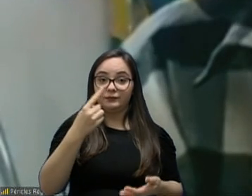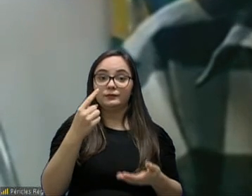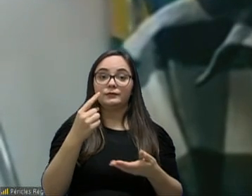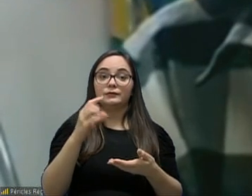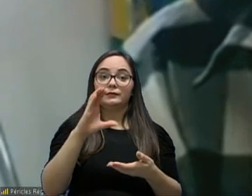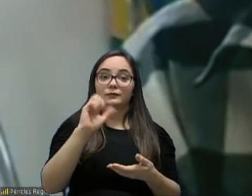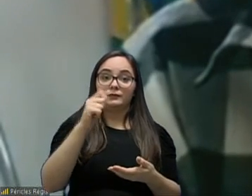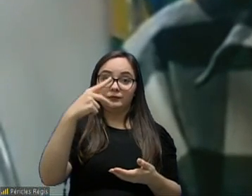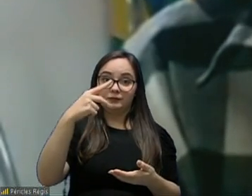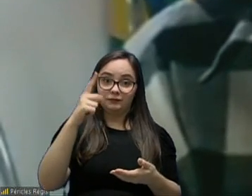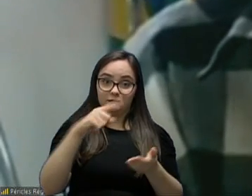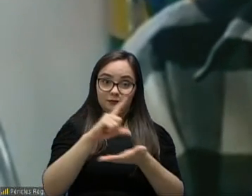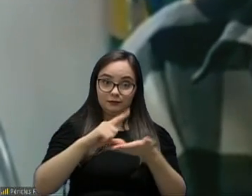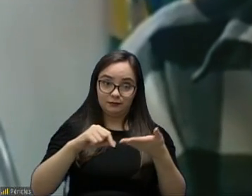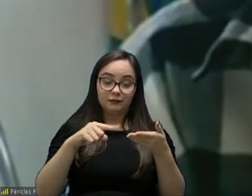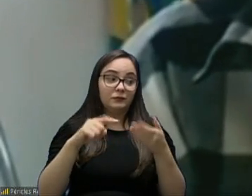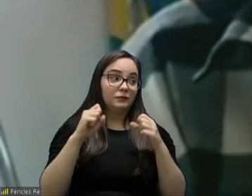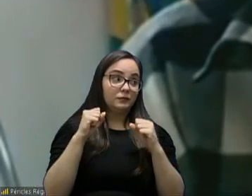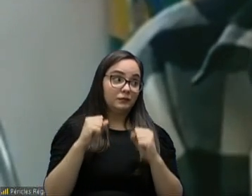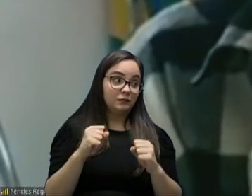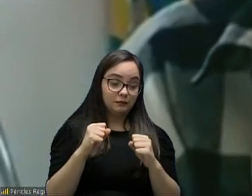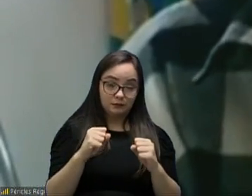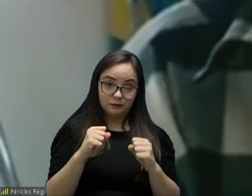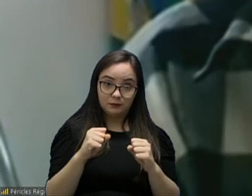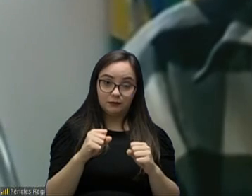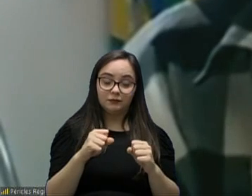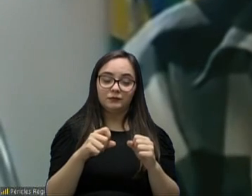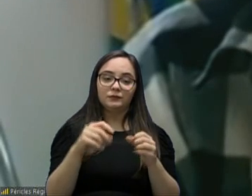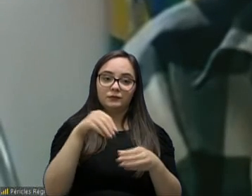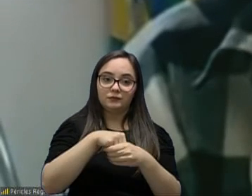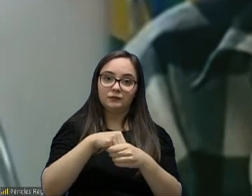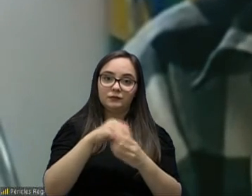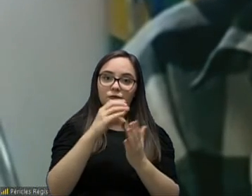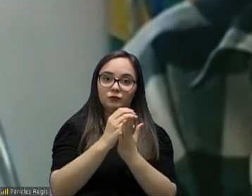caput deste artigo, na hipótese de ser exigida nos termos da Constituição e da